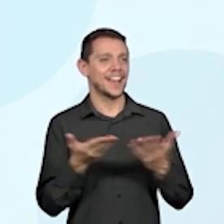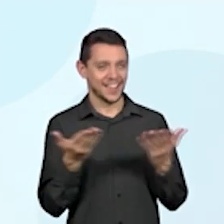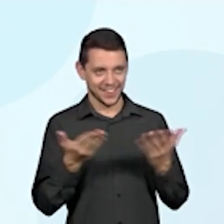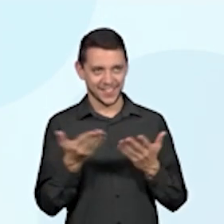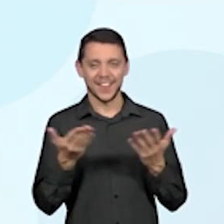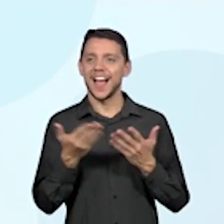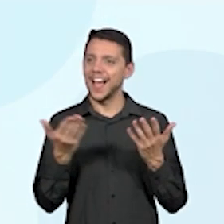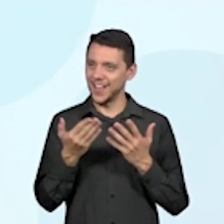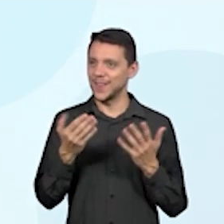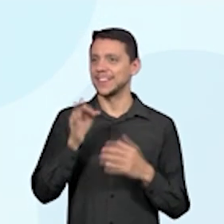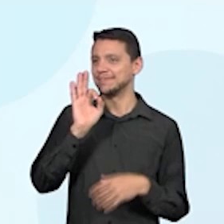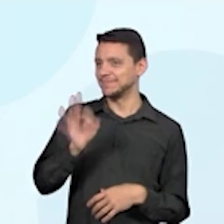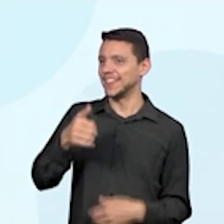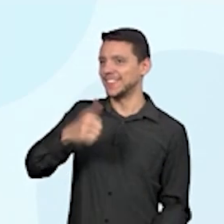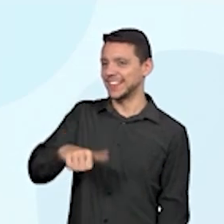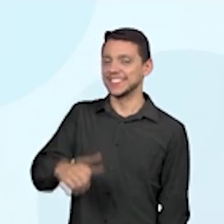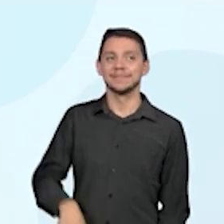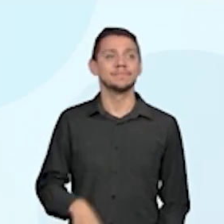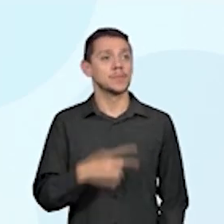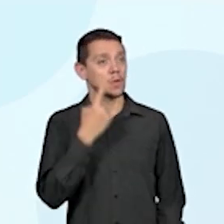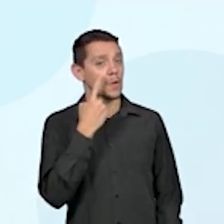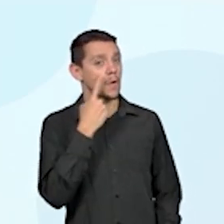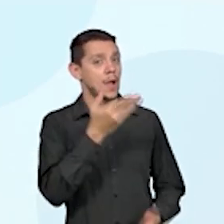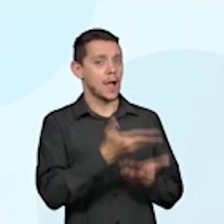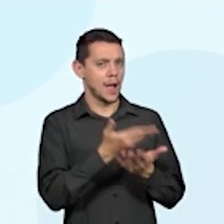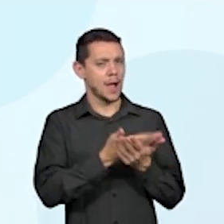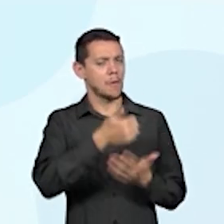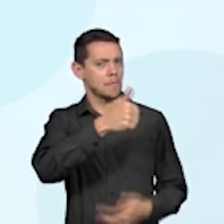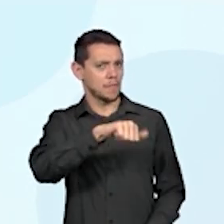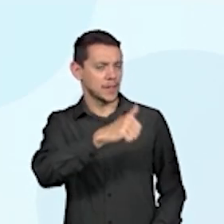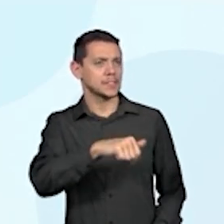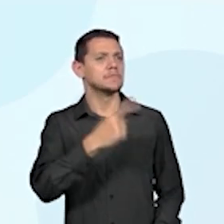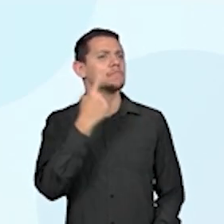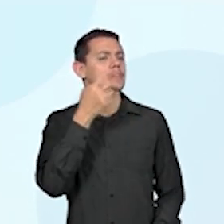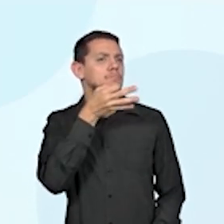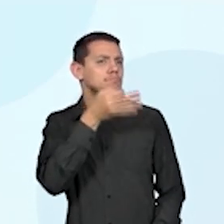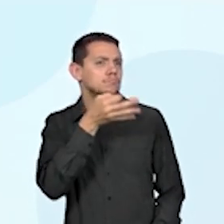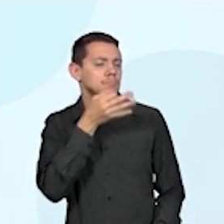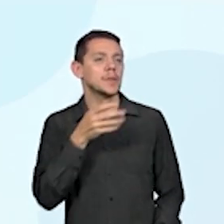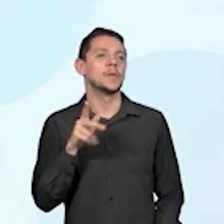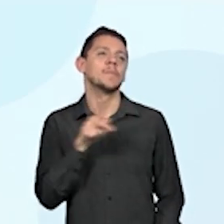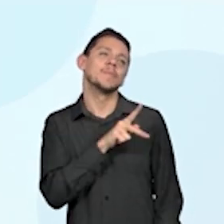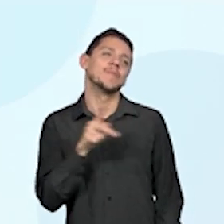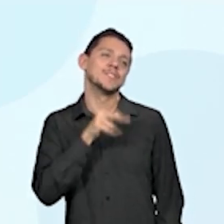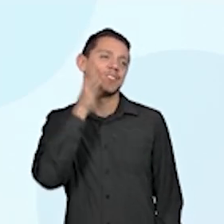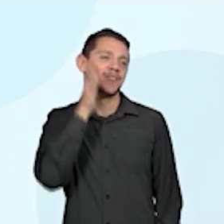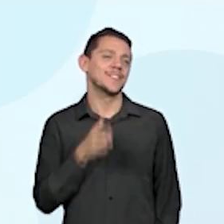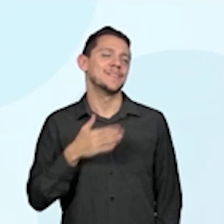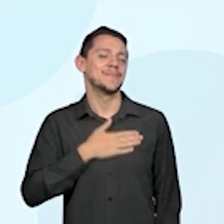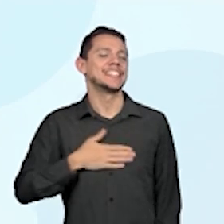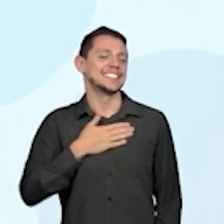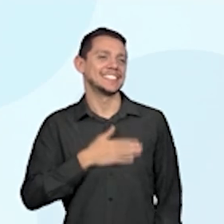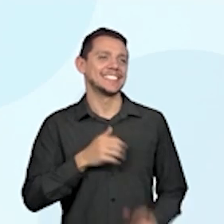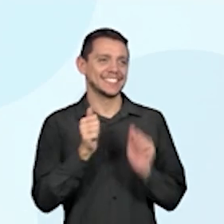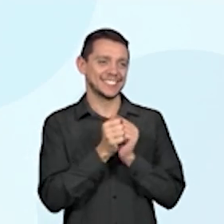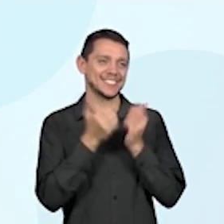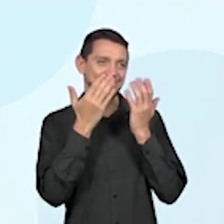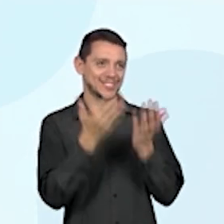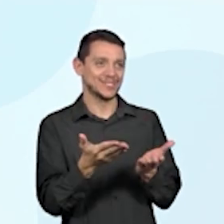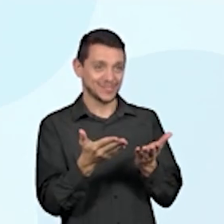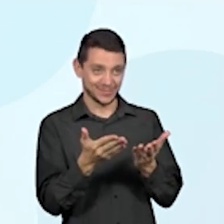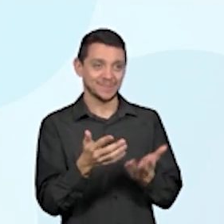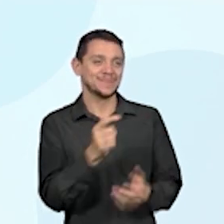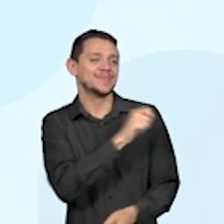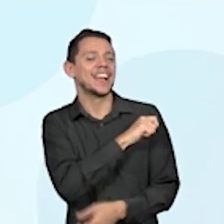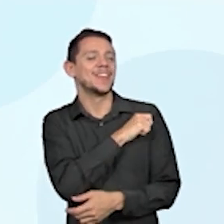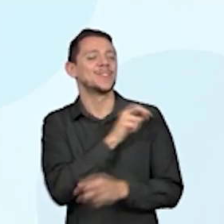avaliação. Avalie a aula, diga o que achou. Professora Fran, foi um prazer tê-la. E, estudantes, um